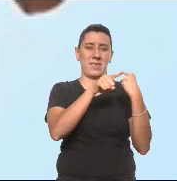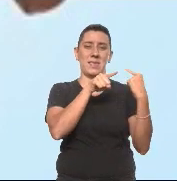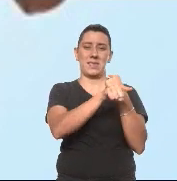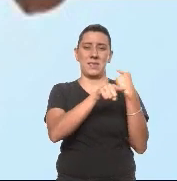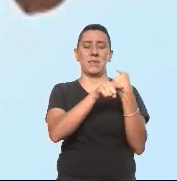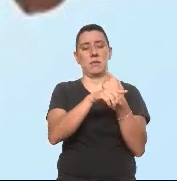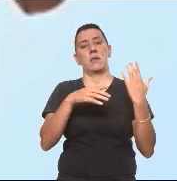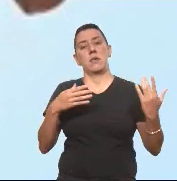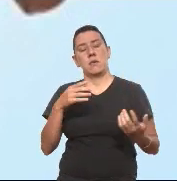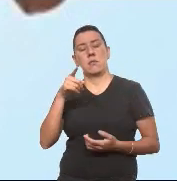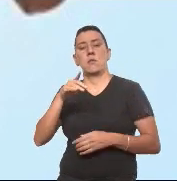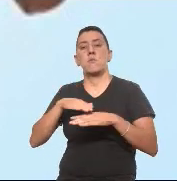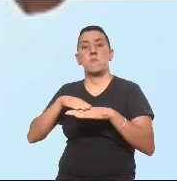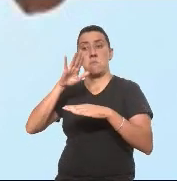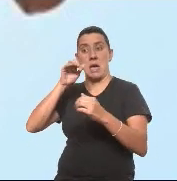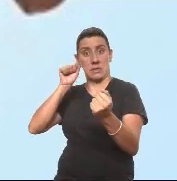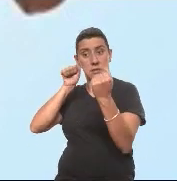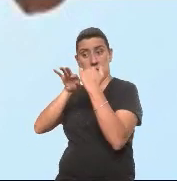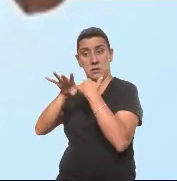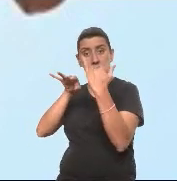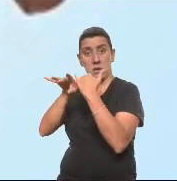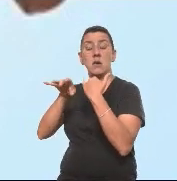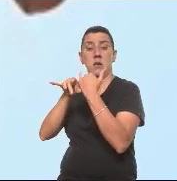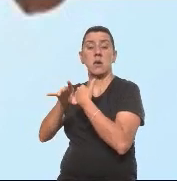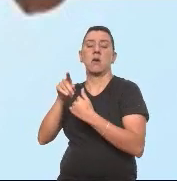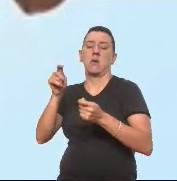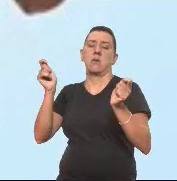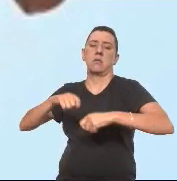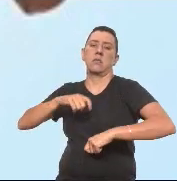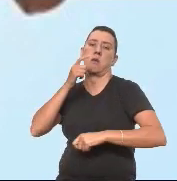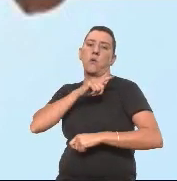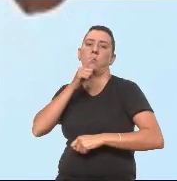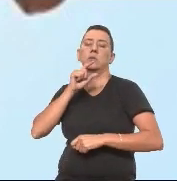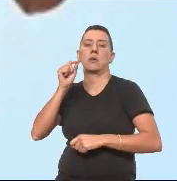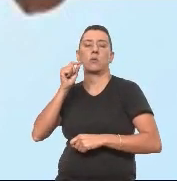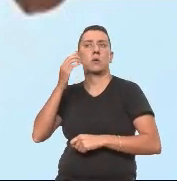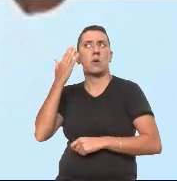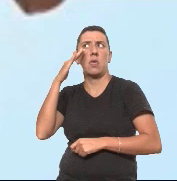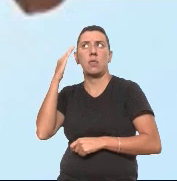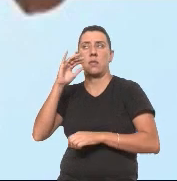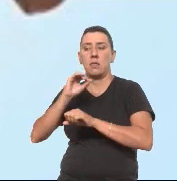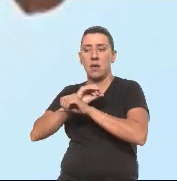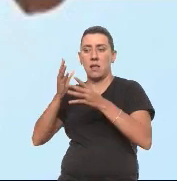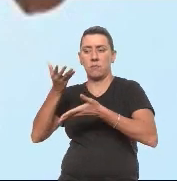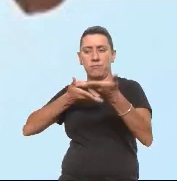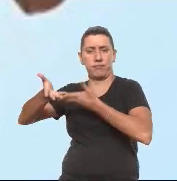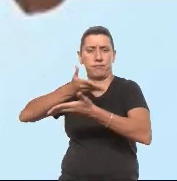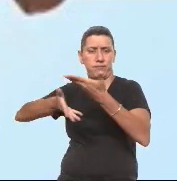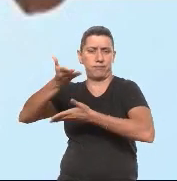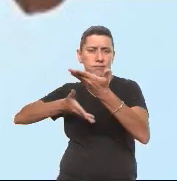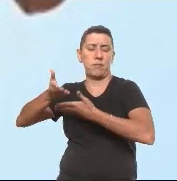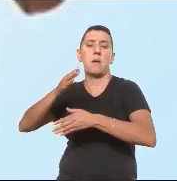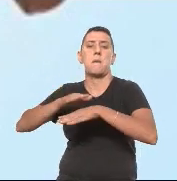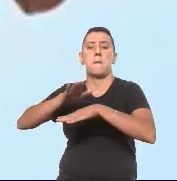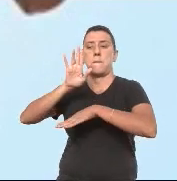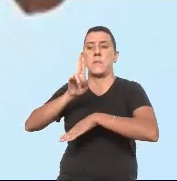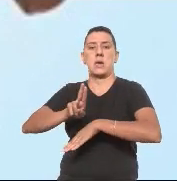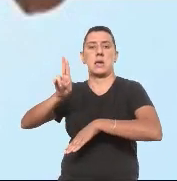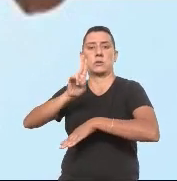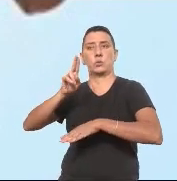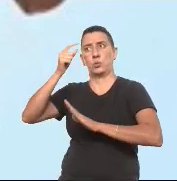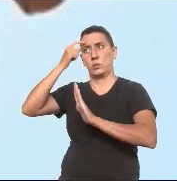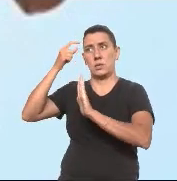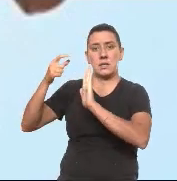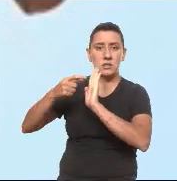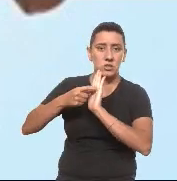e obviamente que quanto mais capacidade de transmissão de dados melhor capacidade de processamento e vou ter mais utilização de Inteligência